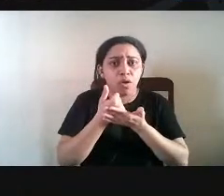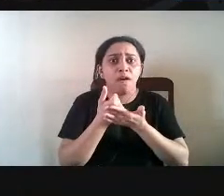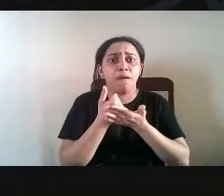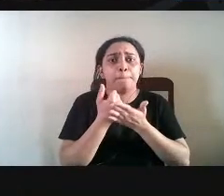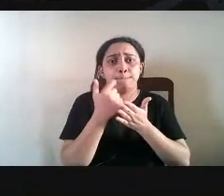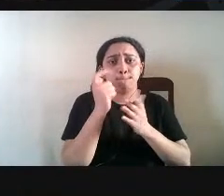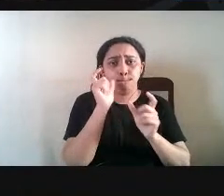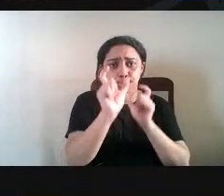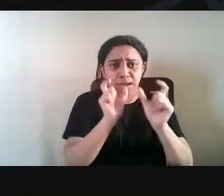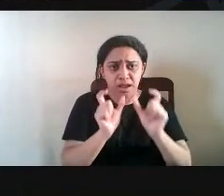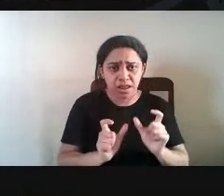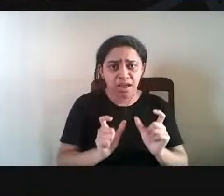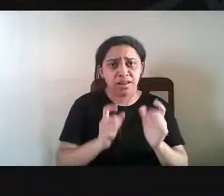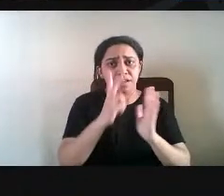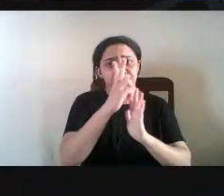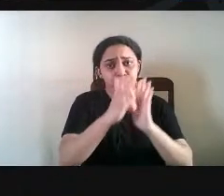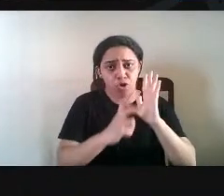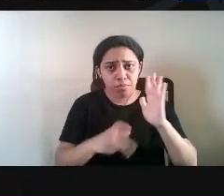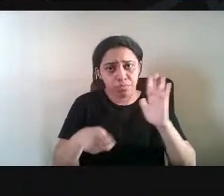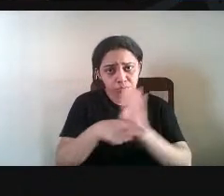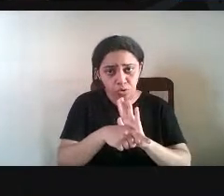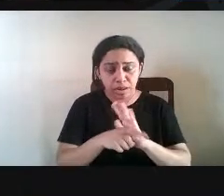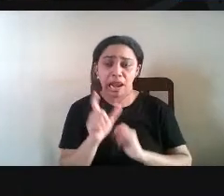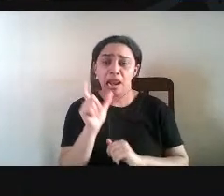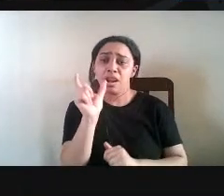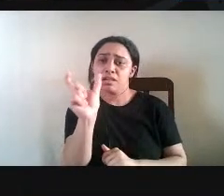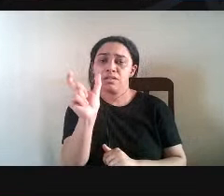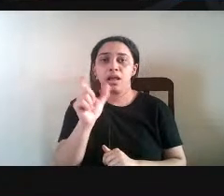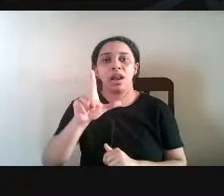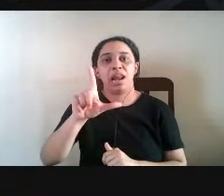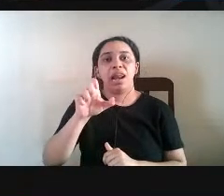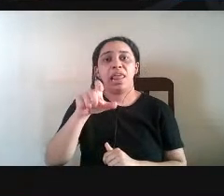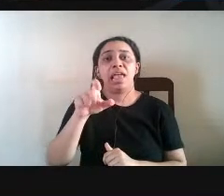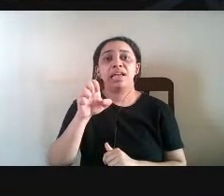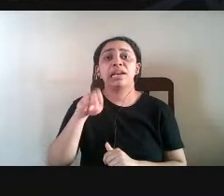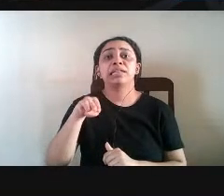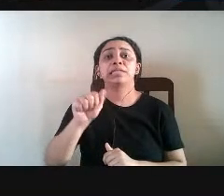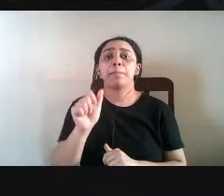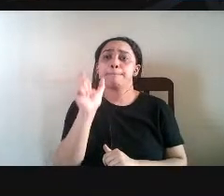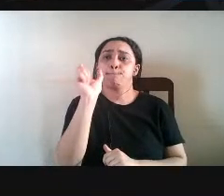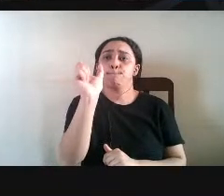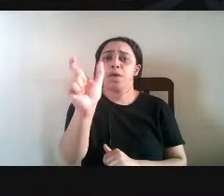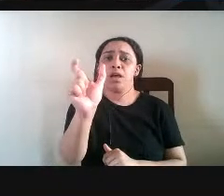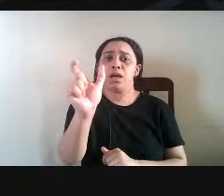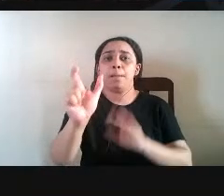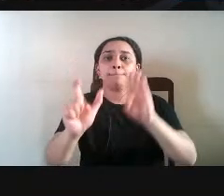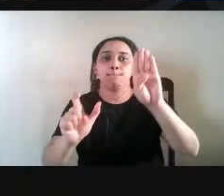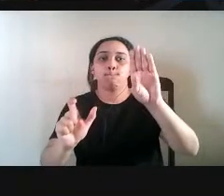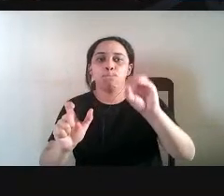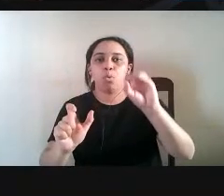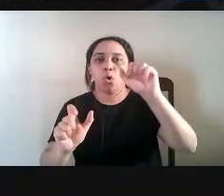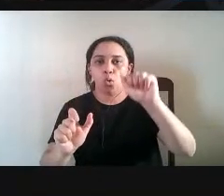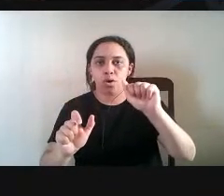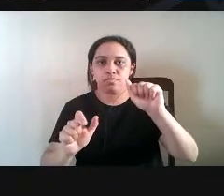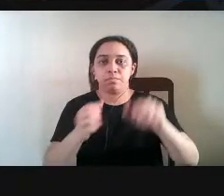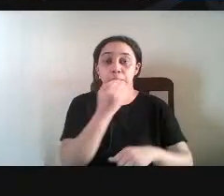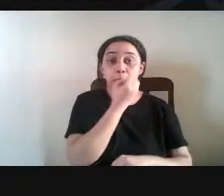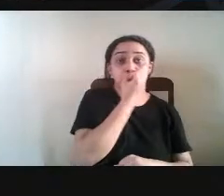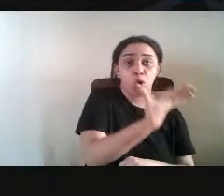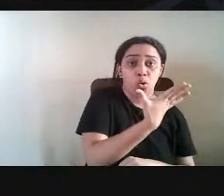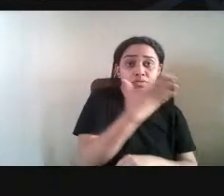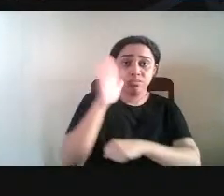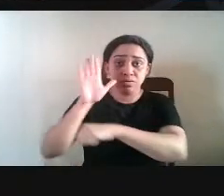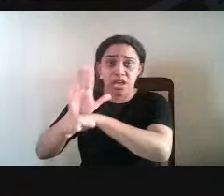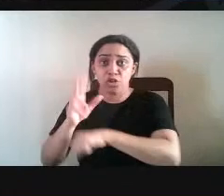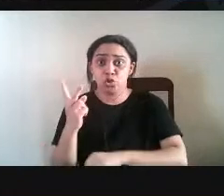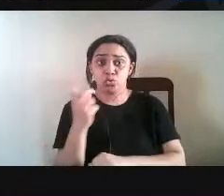Né? Lexema é cada palavra. Se eu digo boa tarde, eu tenho dois lexemas: boa e